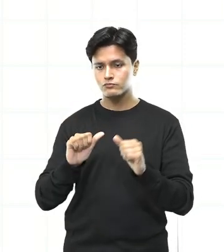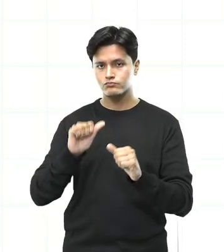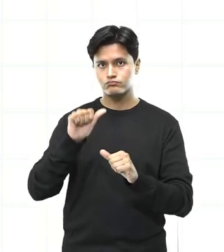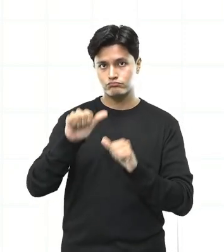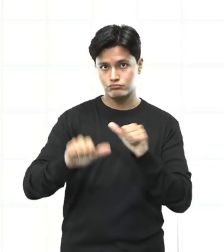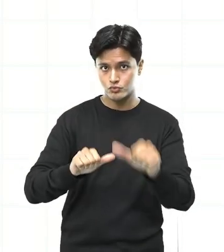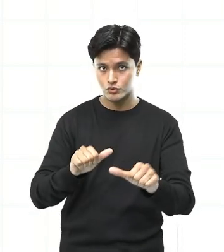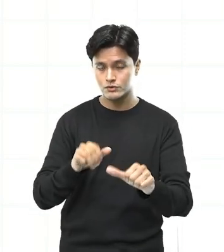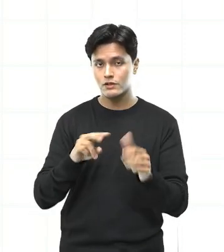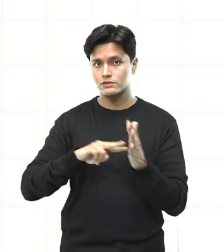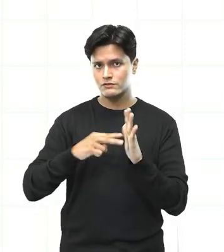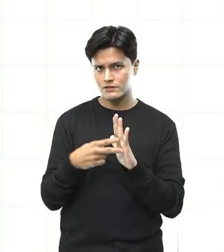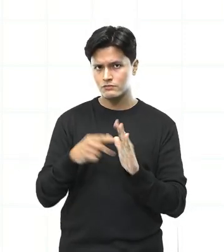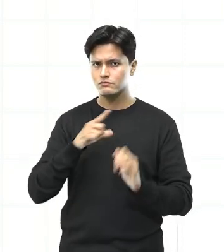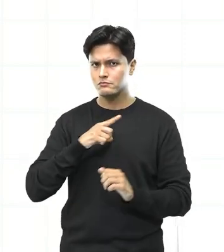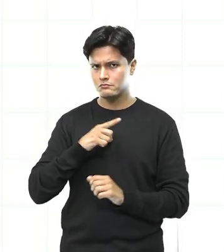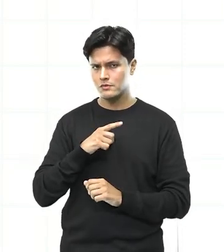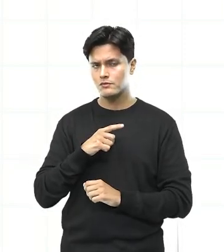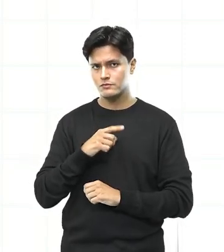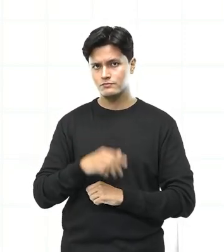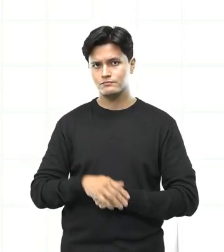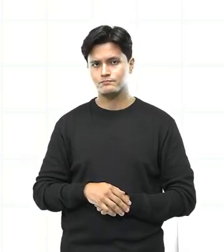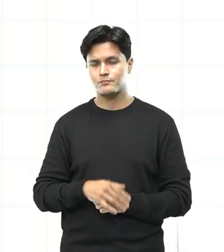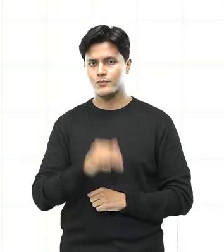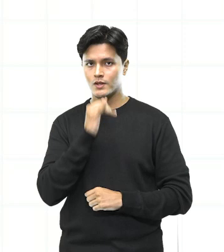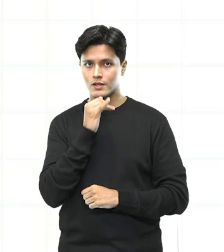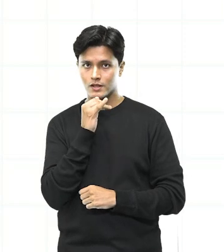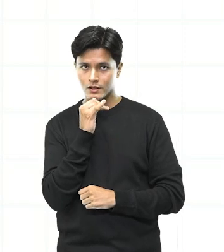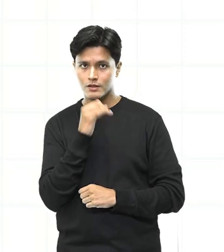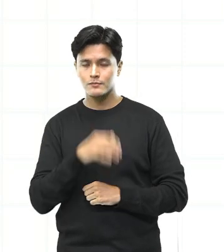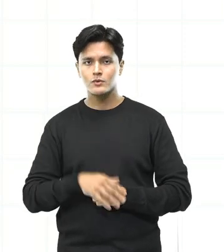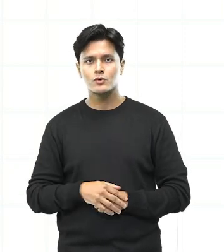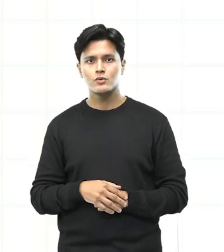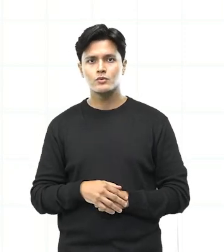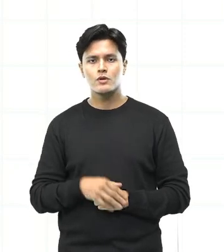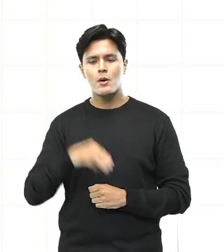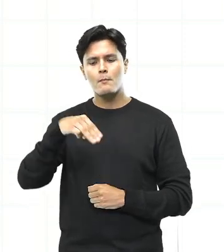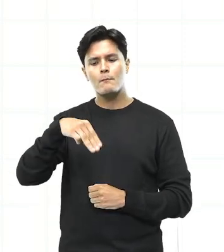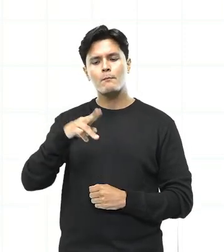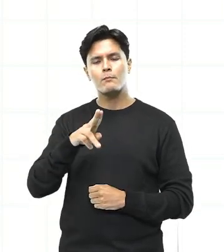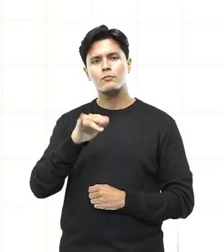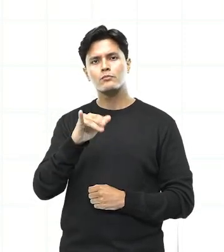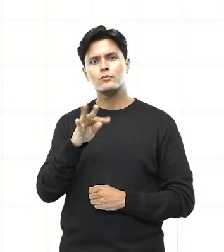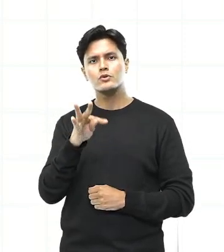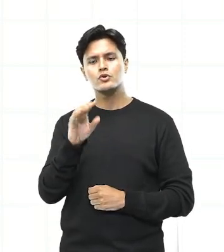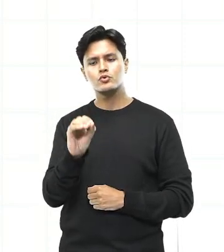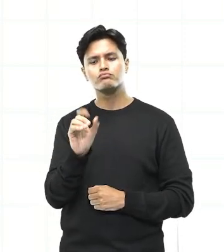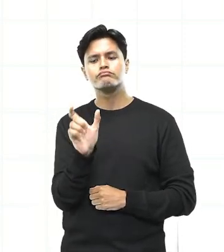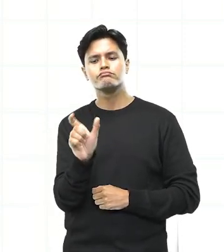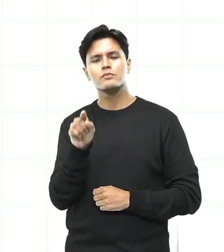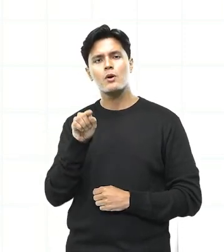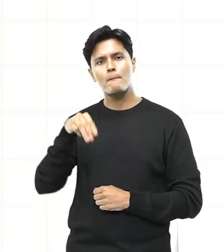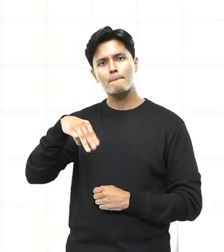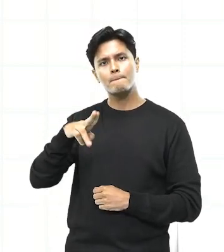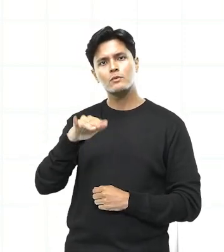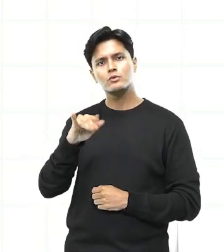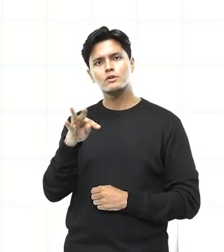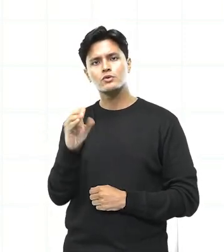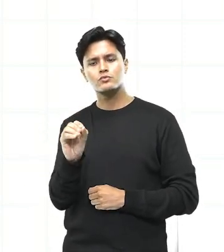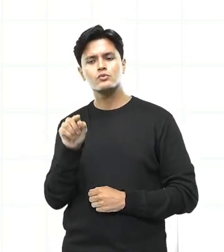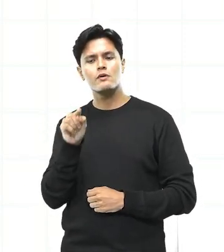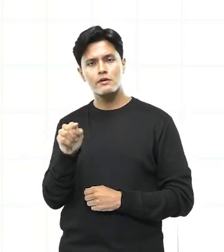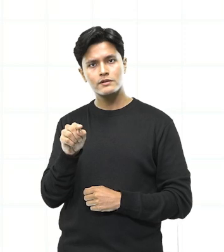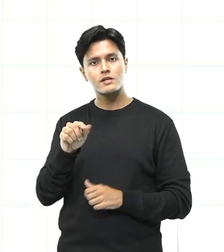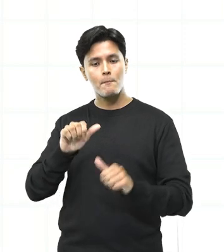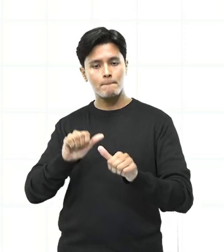choveu muito esta noite, esse muito, será que ele está modificando o sentido desse verbo? Se